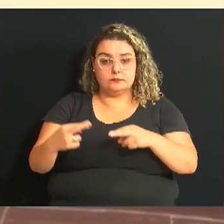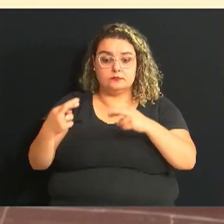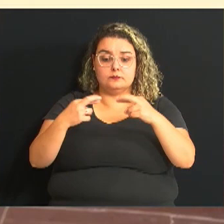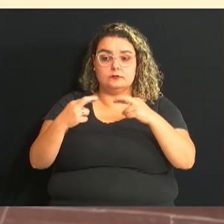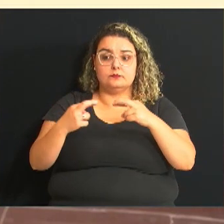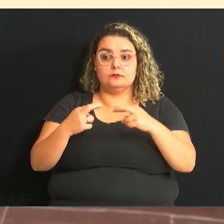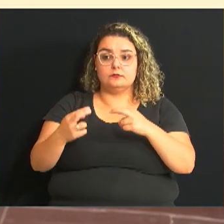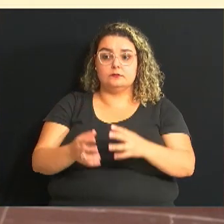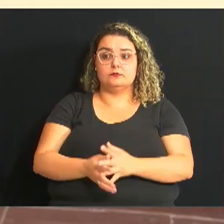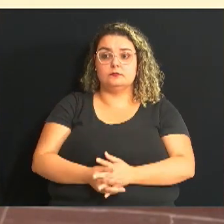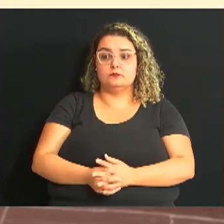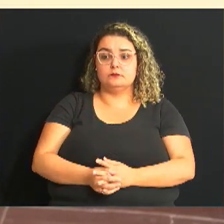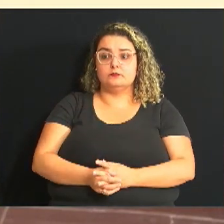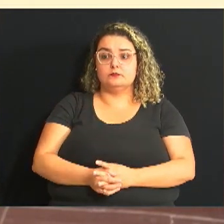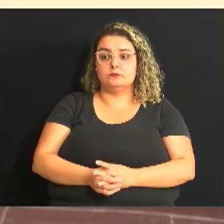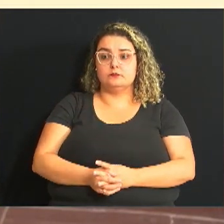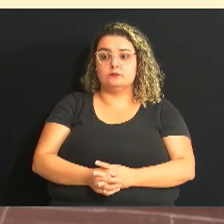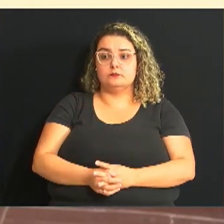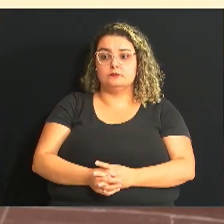que